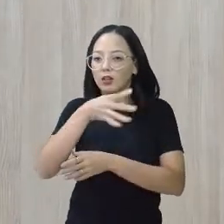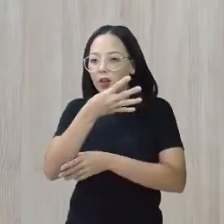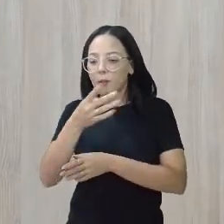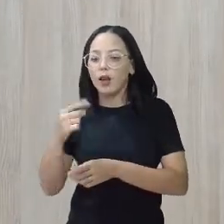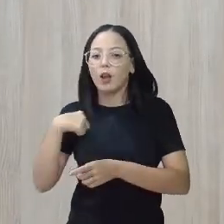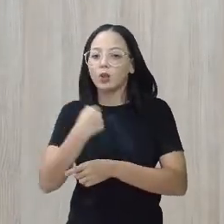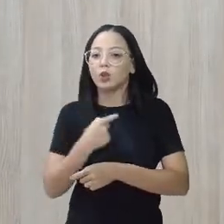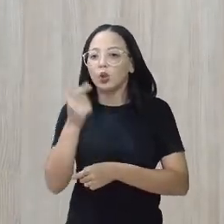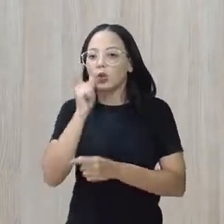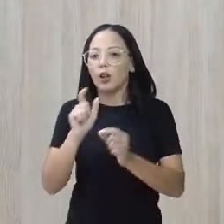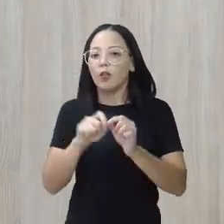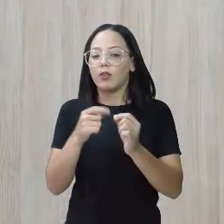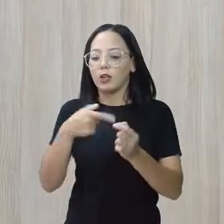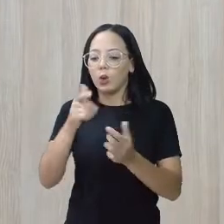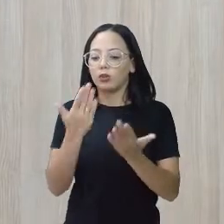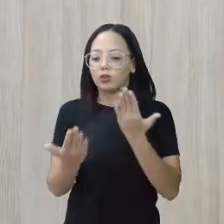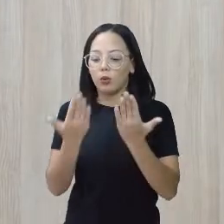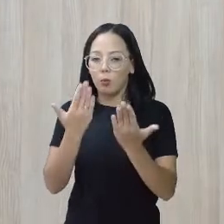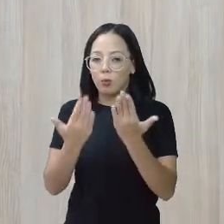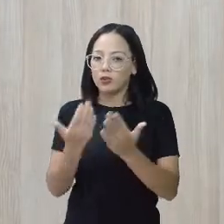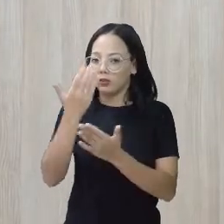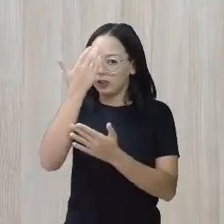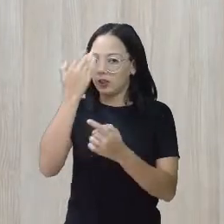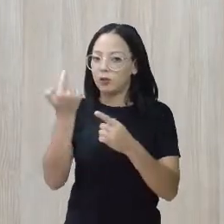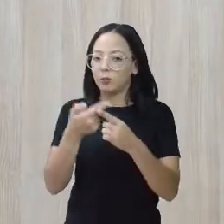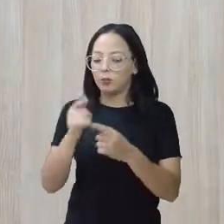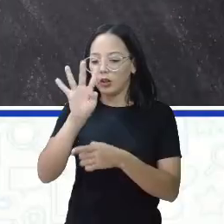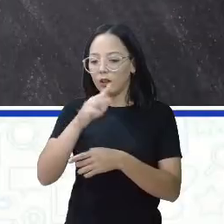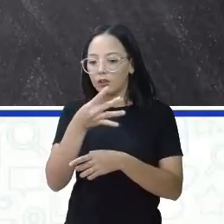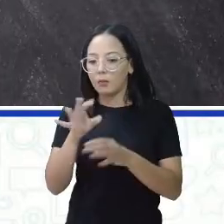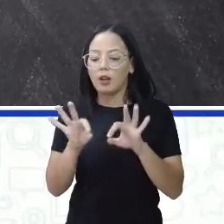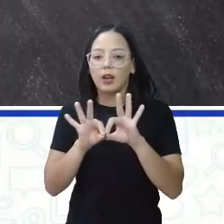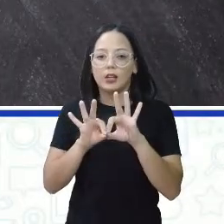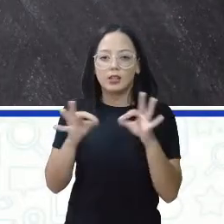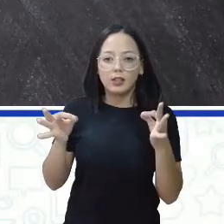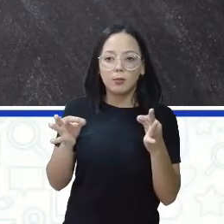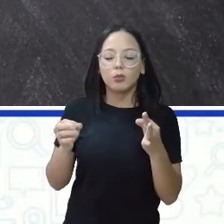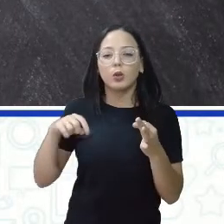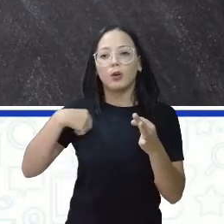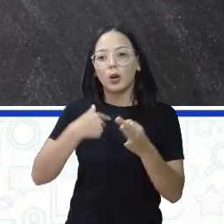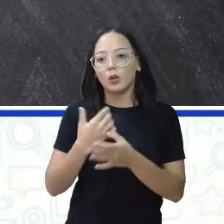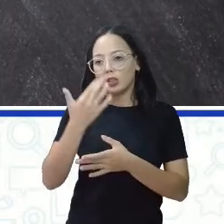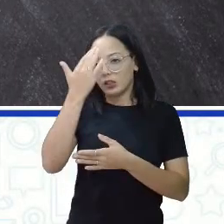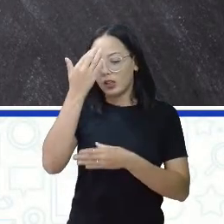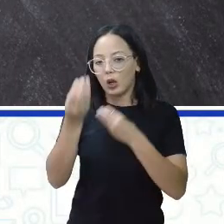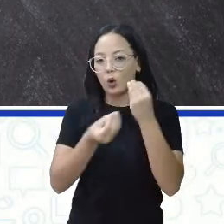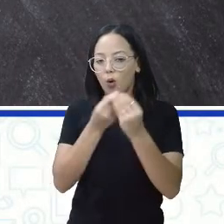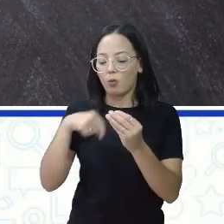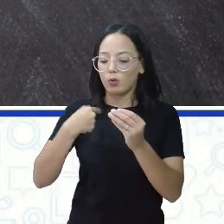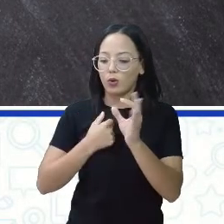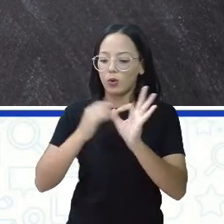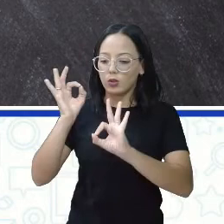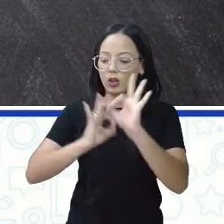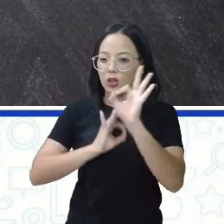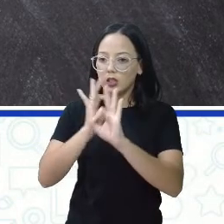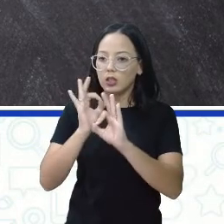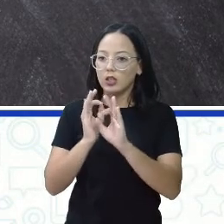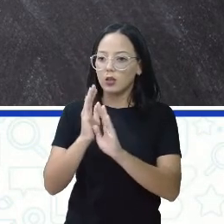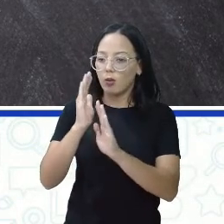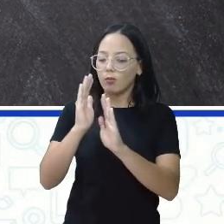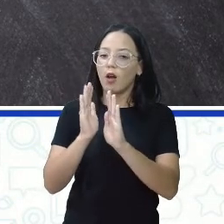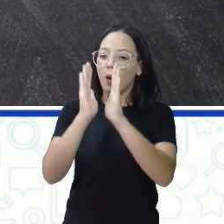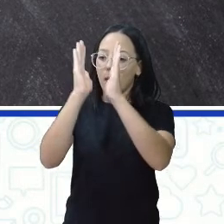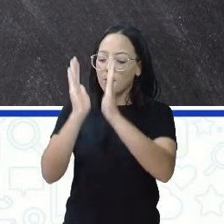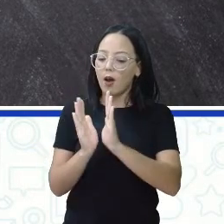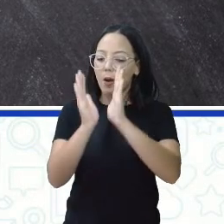outras comparações. Claro que aqui a nossa tabelinha está simples, para você entender como foi que a gente dividiu aí as linhas e as colunas, e